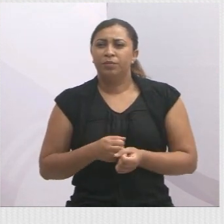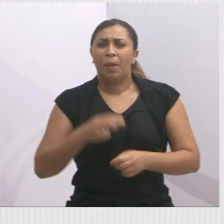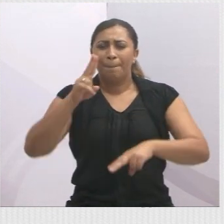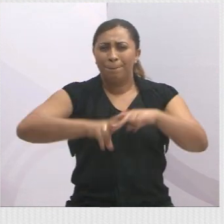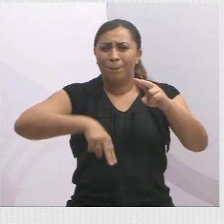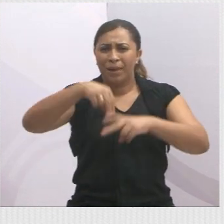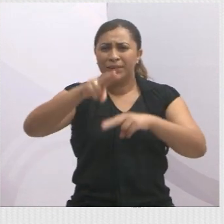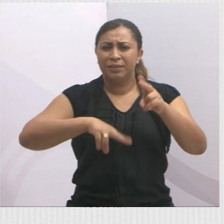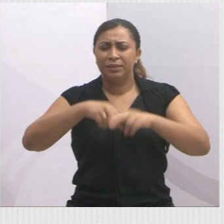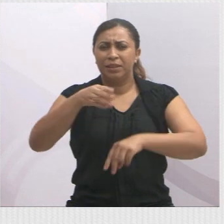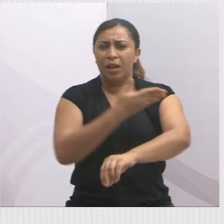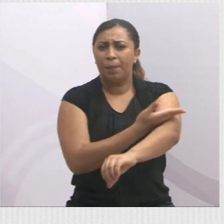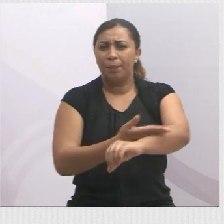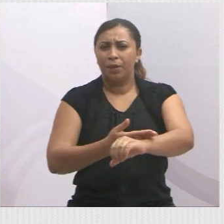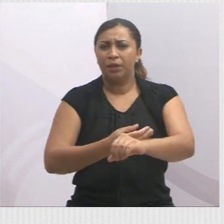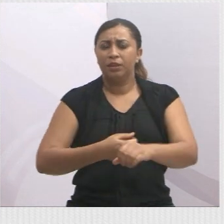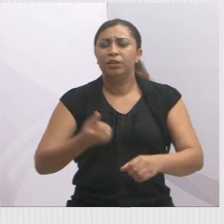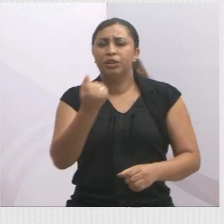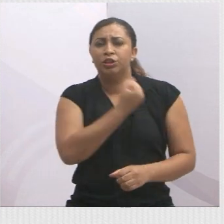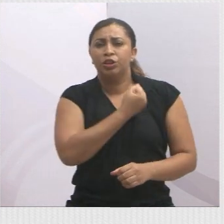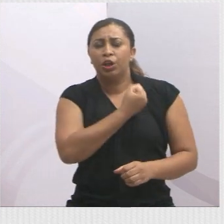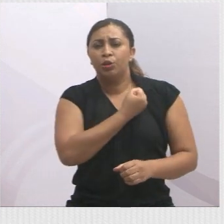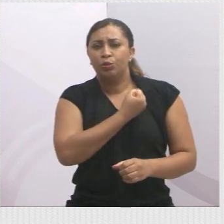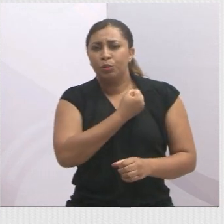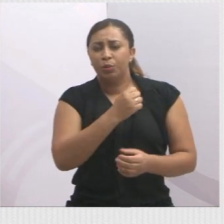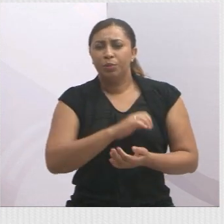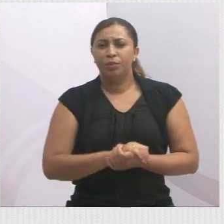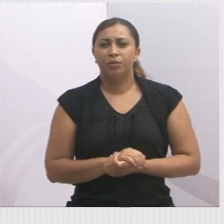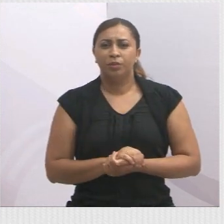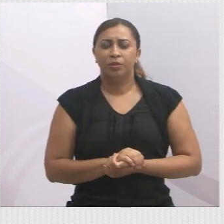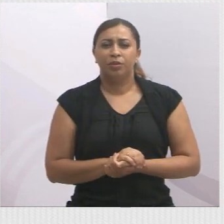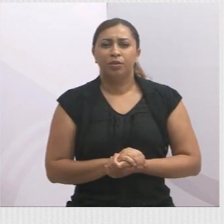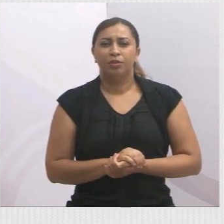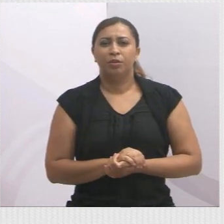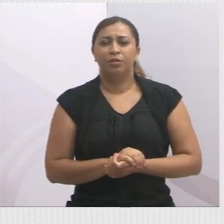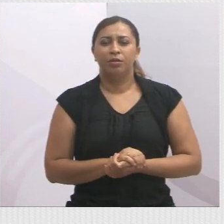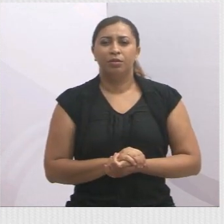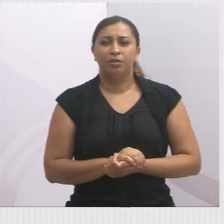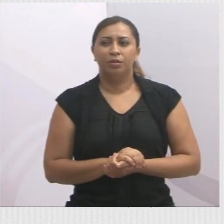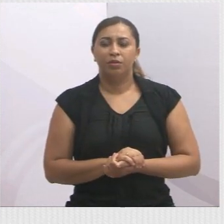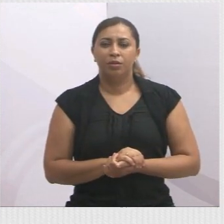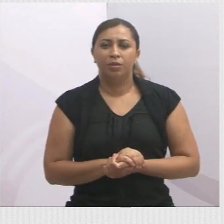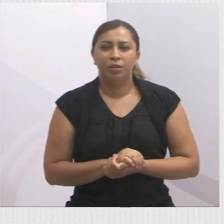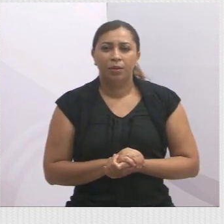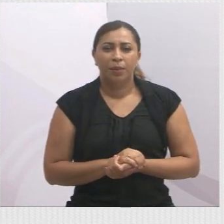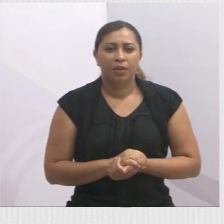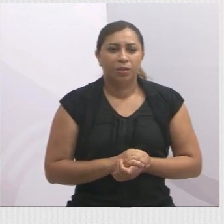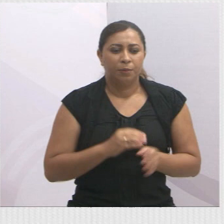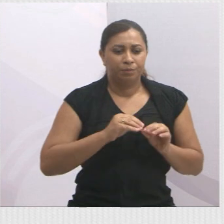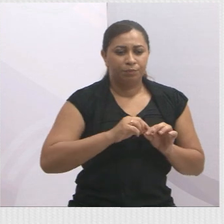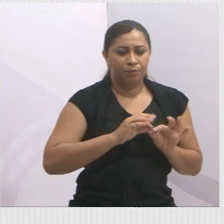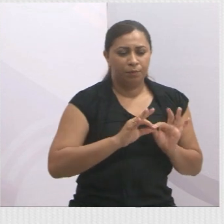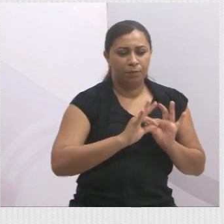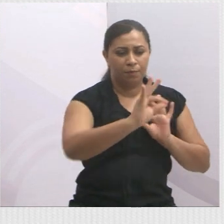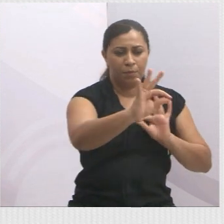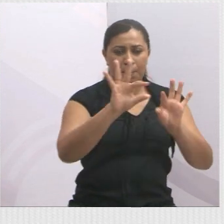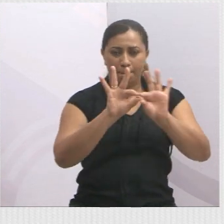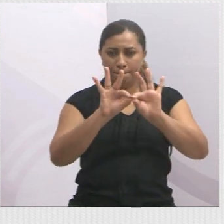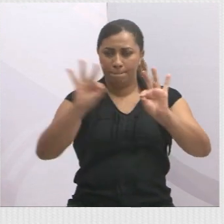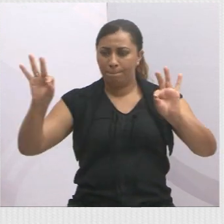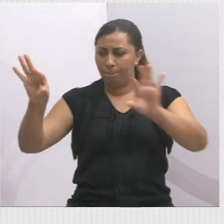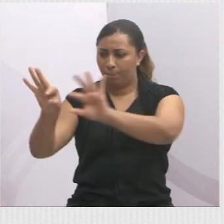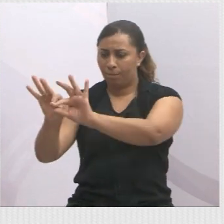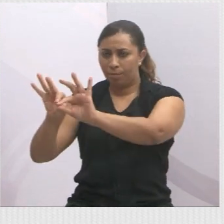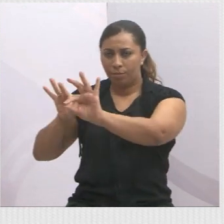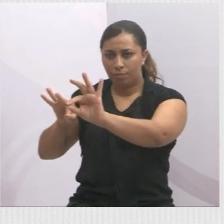pequenas, brancas, numeradas, e um teodolito para determinar a área da construção, o qual, convocando o